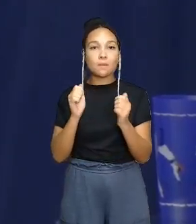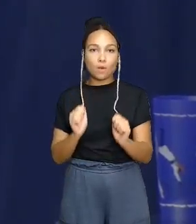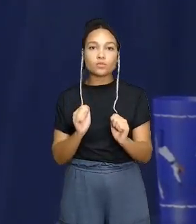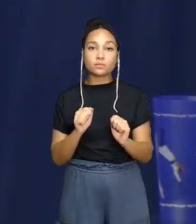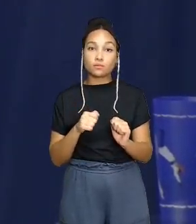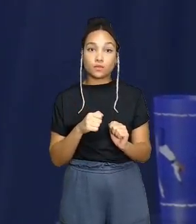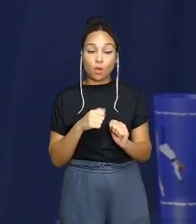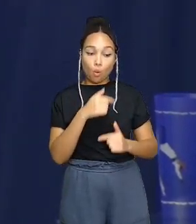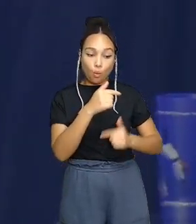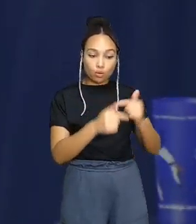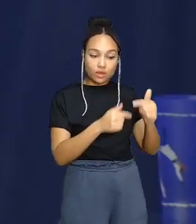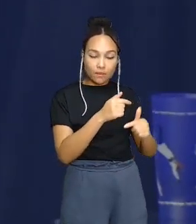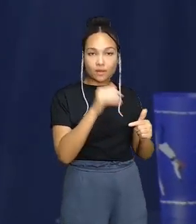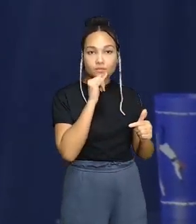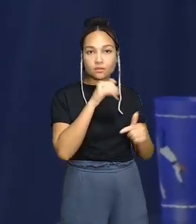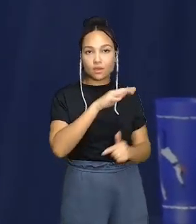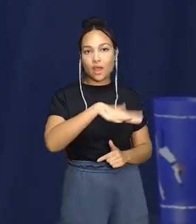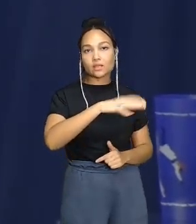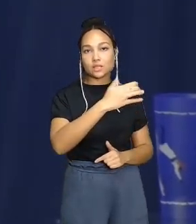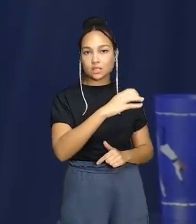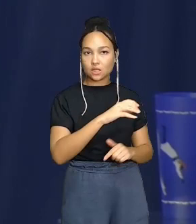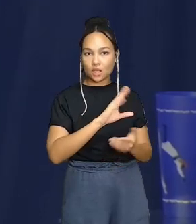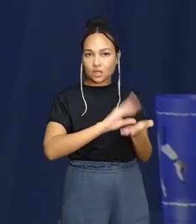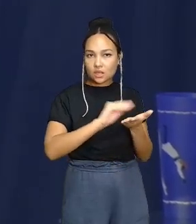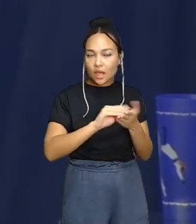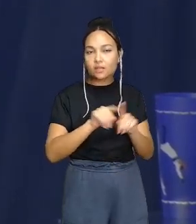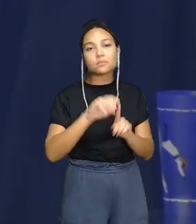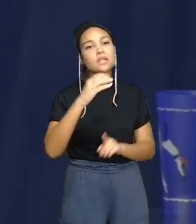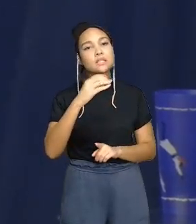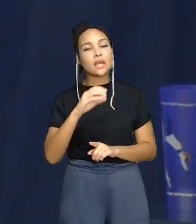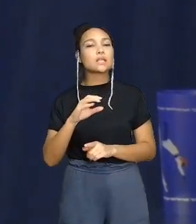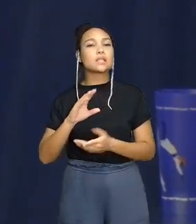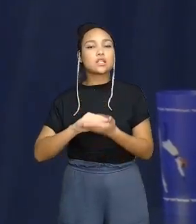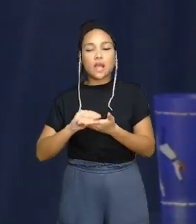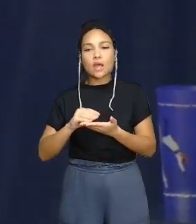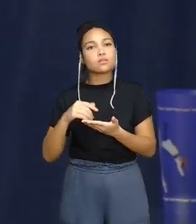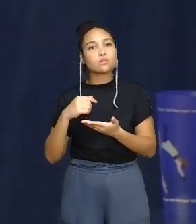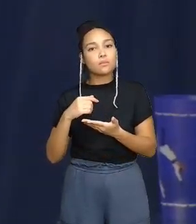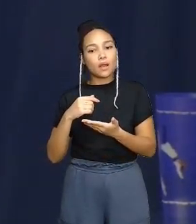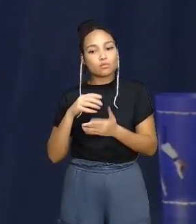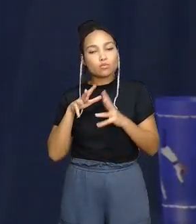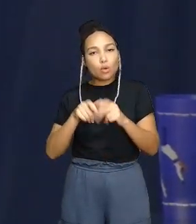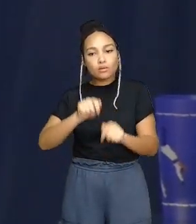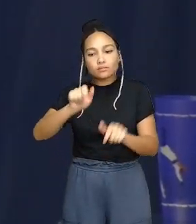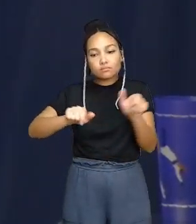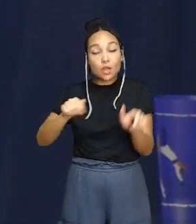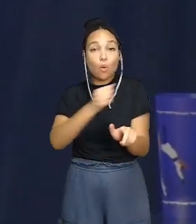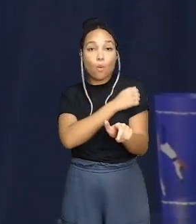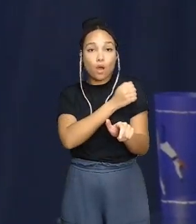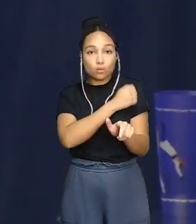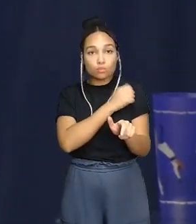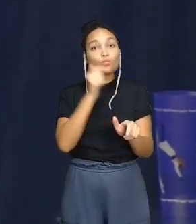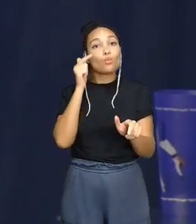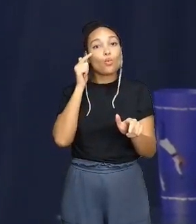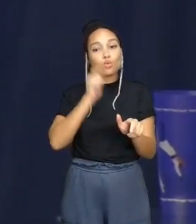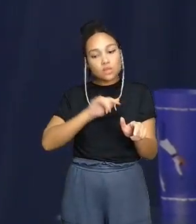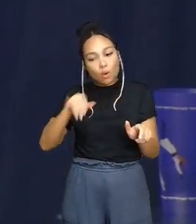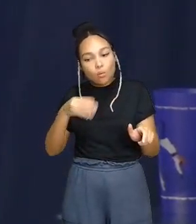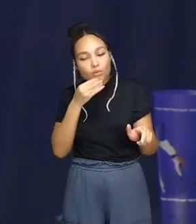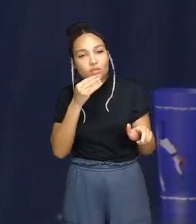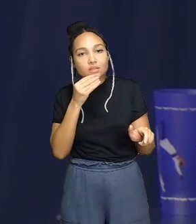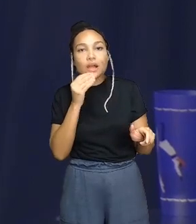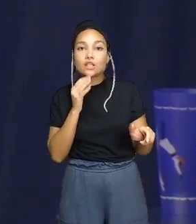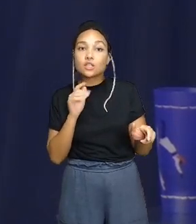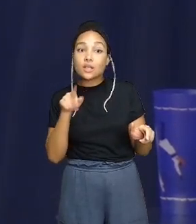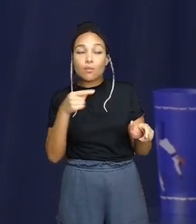como cientista de dados, sobre a ciência de dados, para que todos os estudantes, de novo, tenham a oportunidade de escolher, conhecer